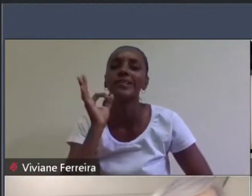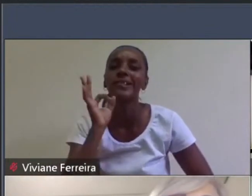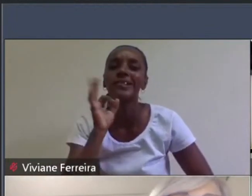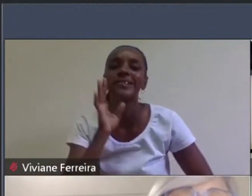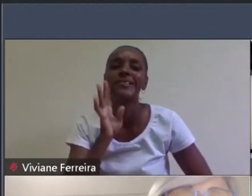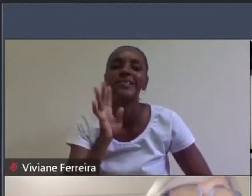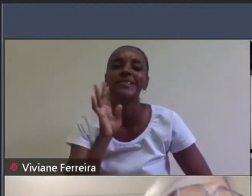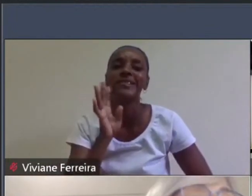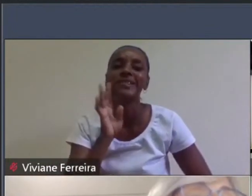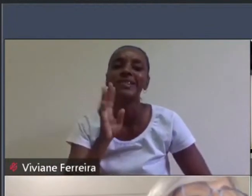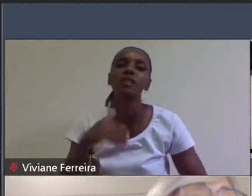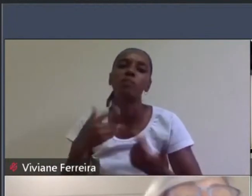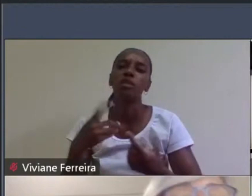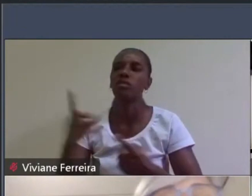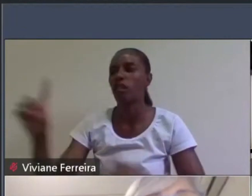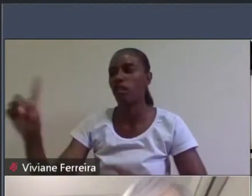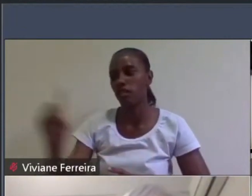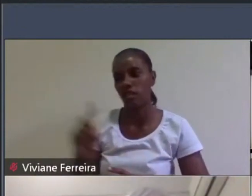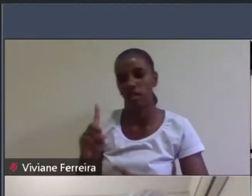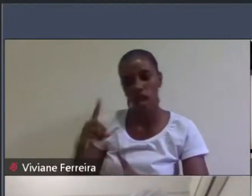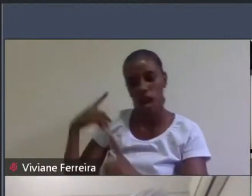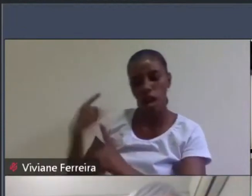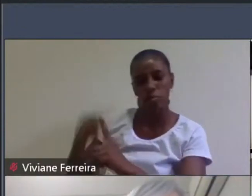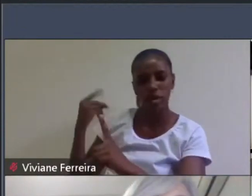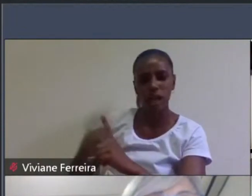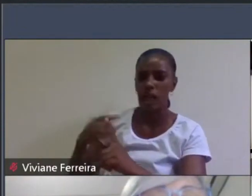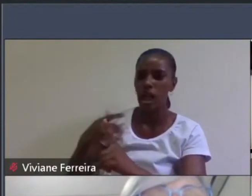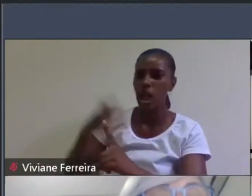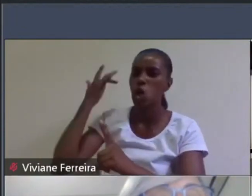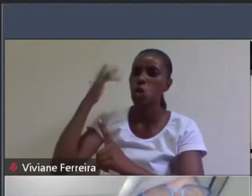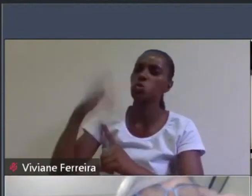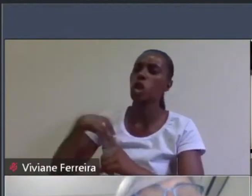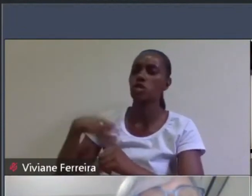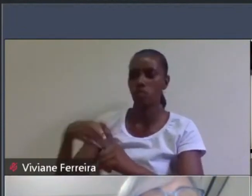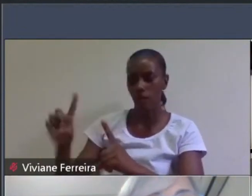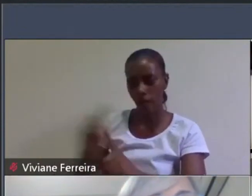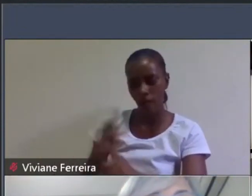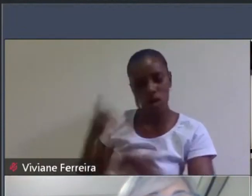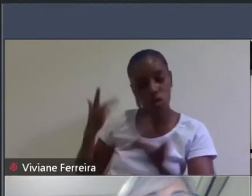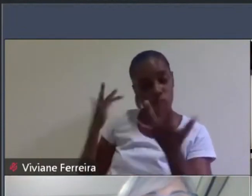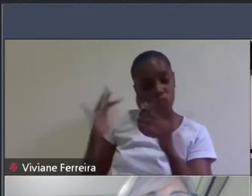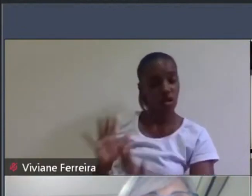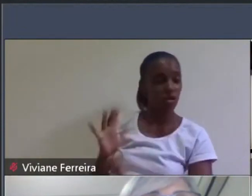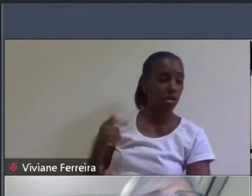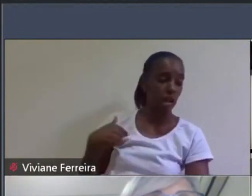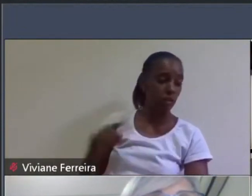vir para apanhar, Rebeca. Eu não sei se você não. Ô, Rebeca,